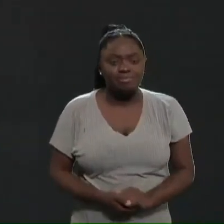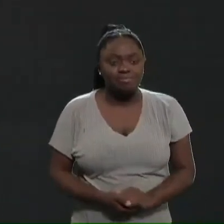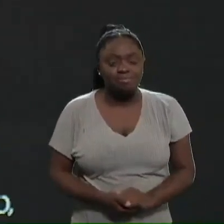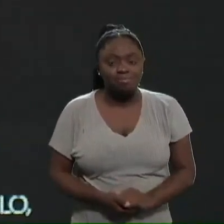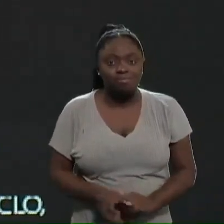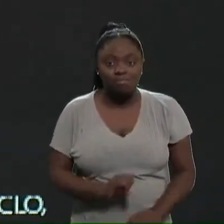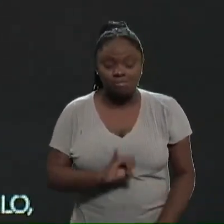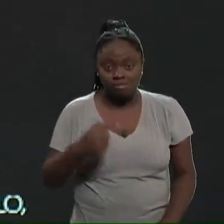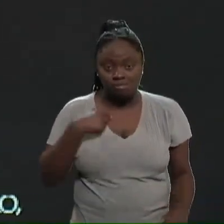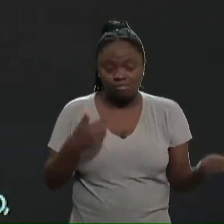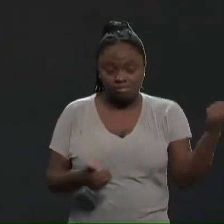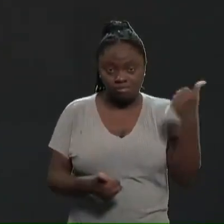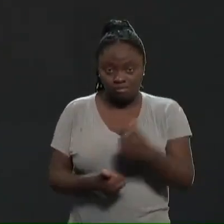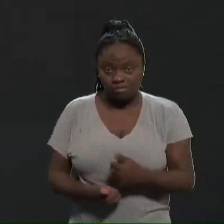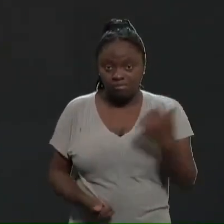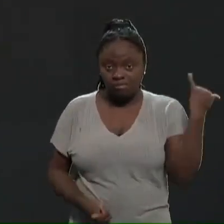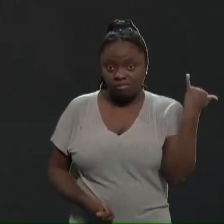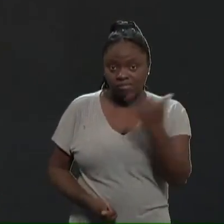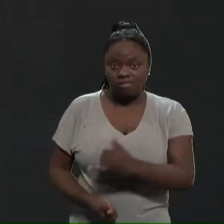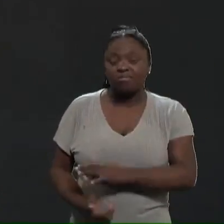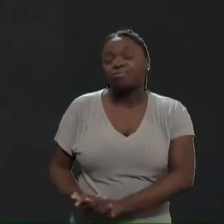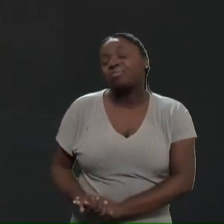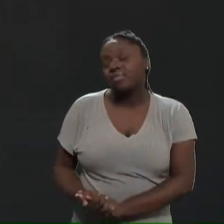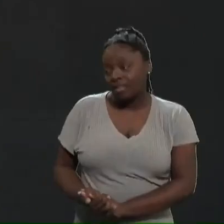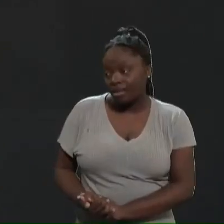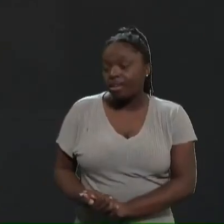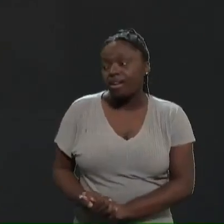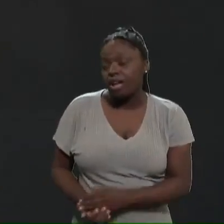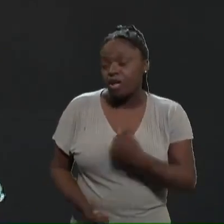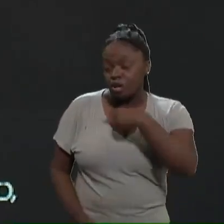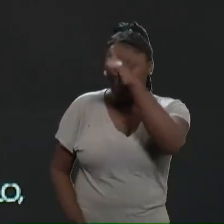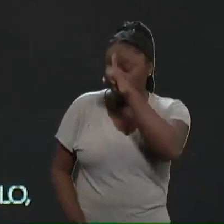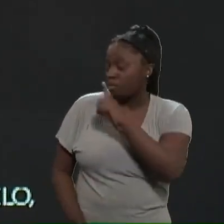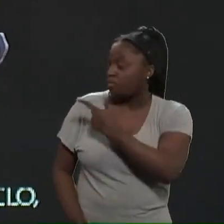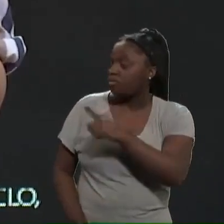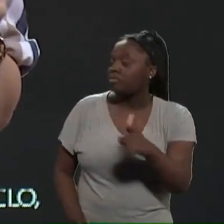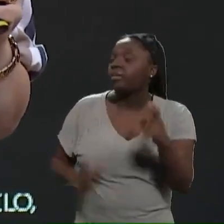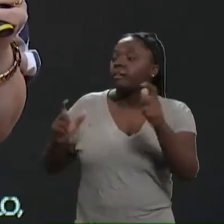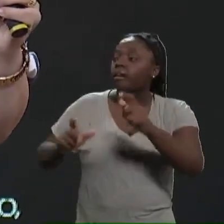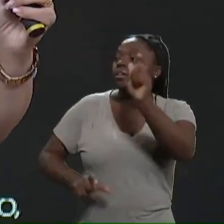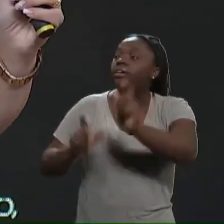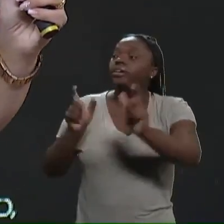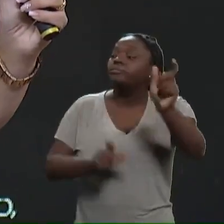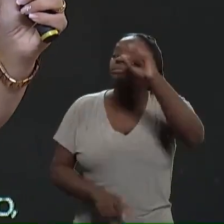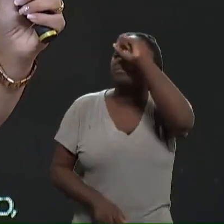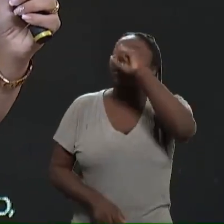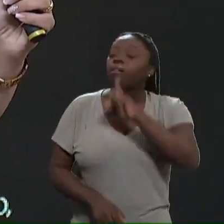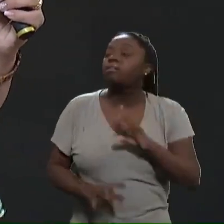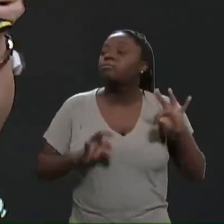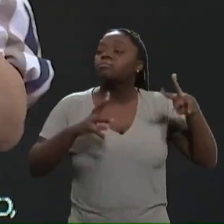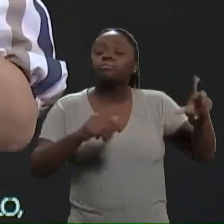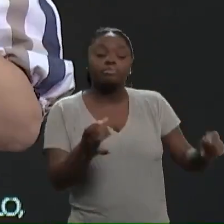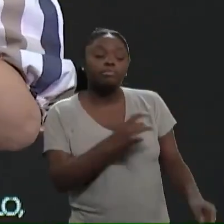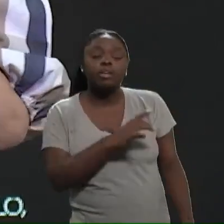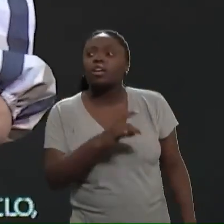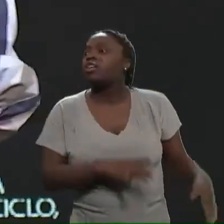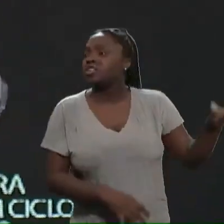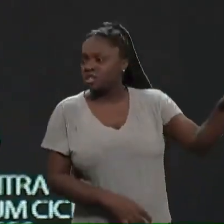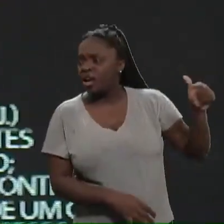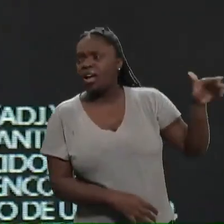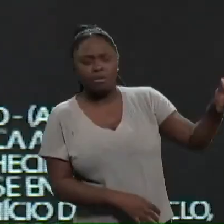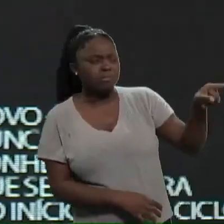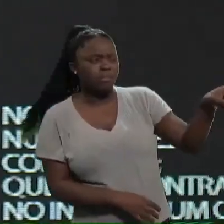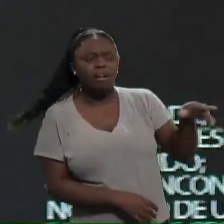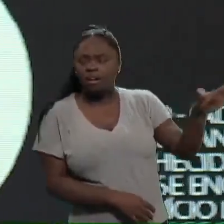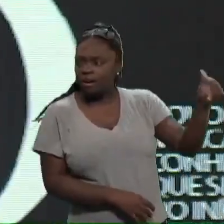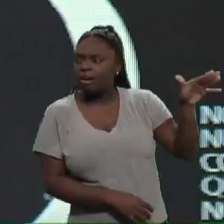Se fosse eu ia olhar para Saul e falava: ah, engraçado que eu não tenho perfil. Cadê os que tem perfil? Que está tudo lá com medo. Chama eles